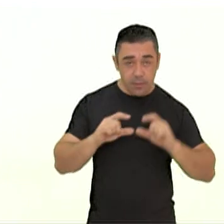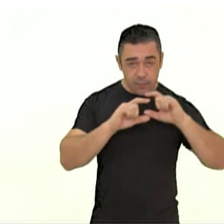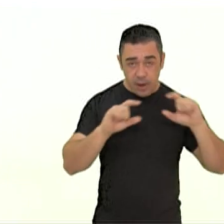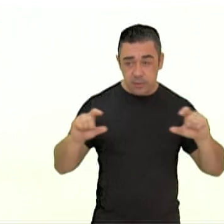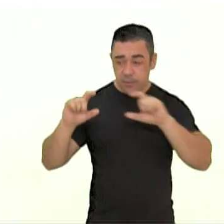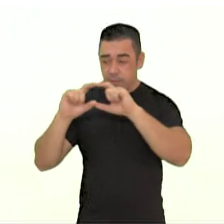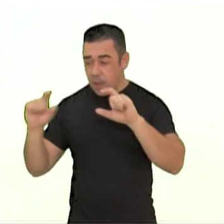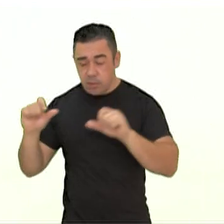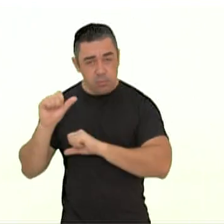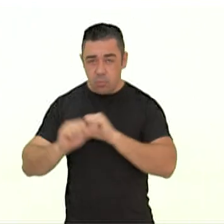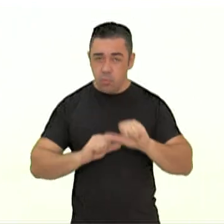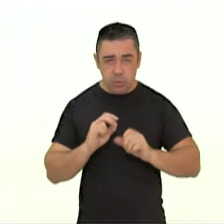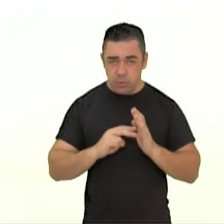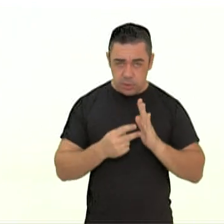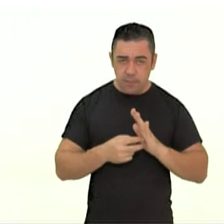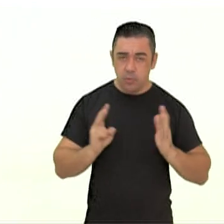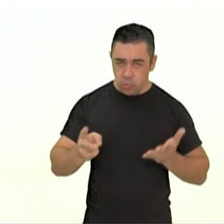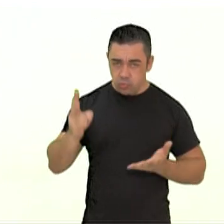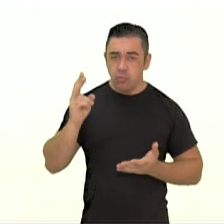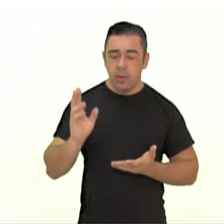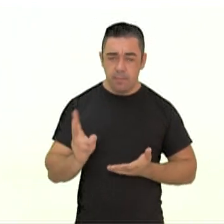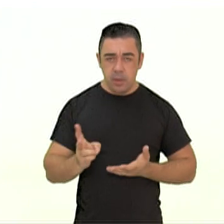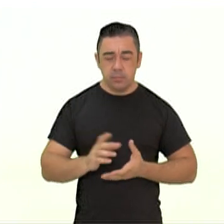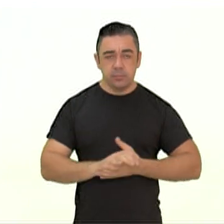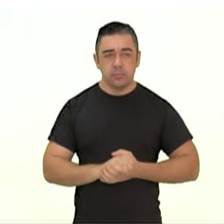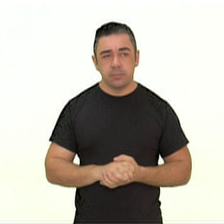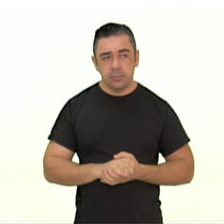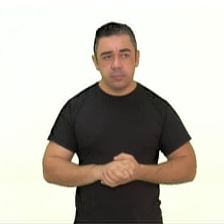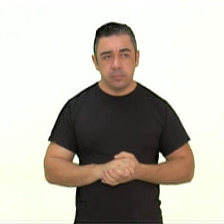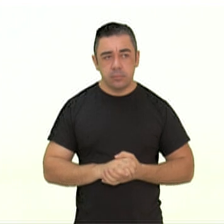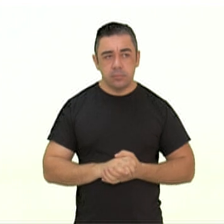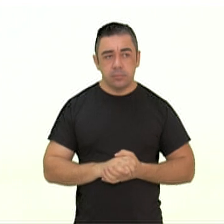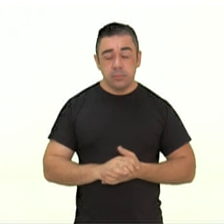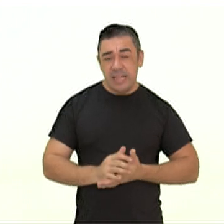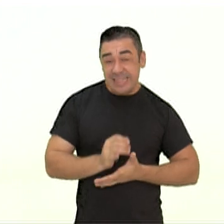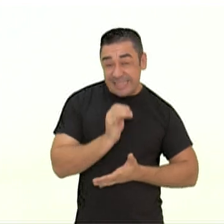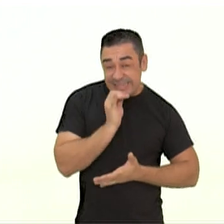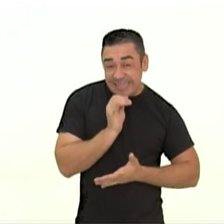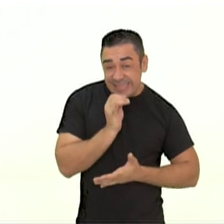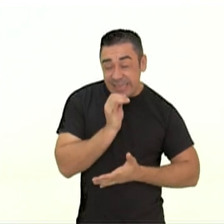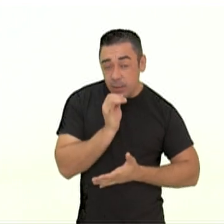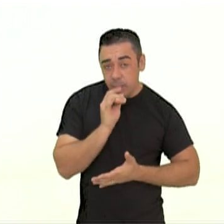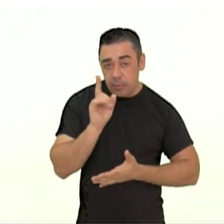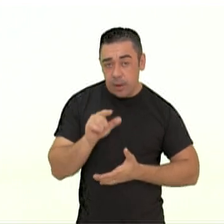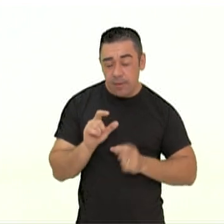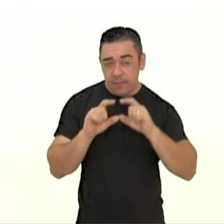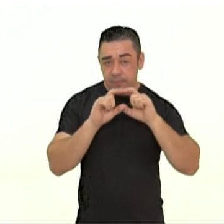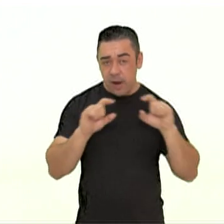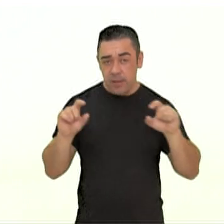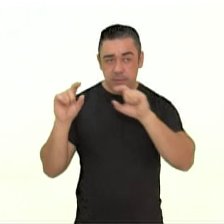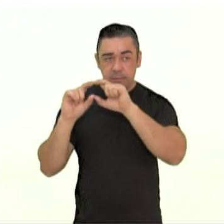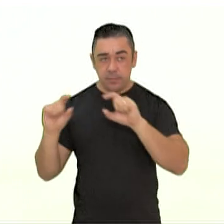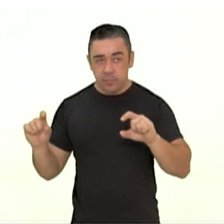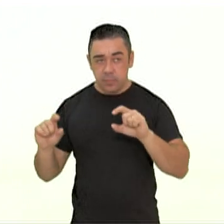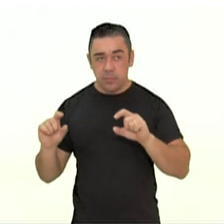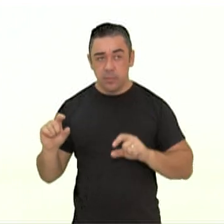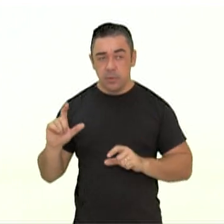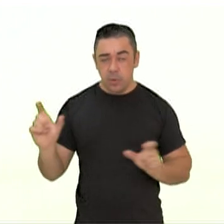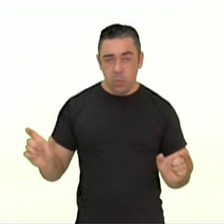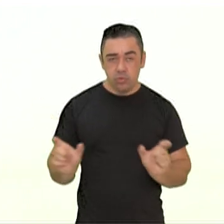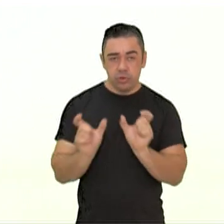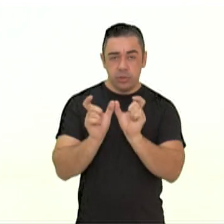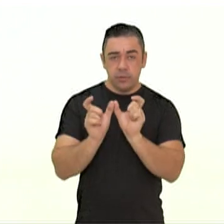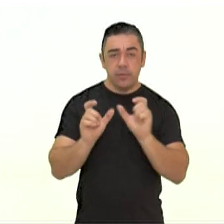Vamos agora para o nosso próximo slide. Exemplos de frases com